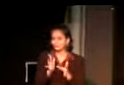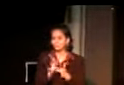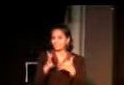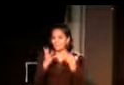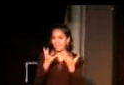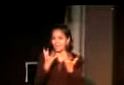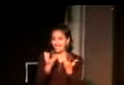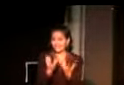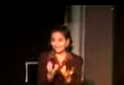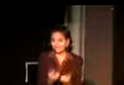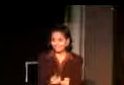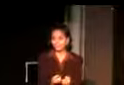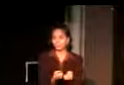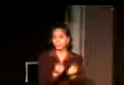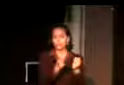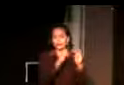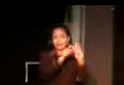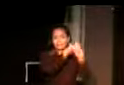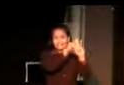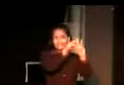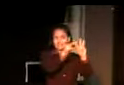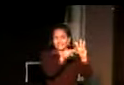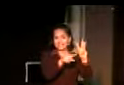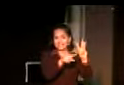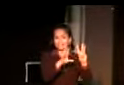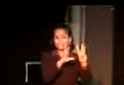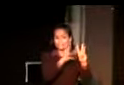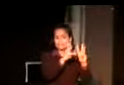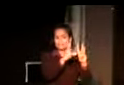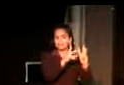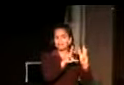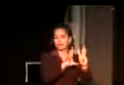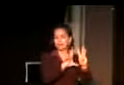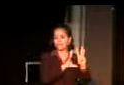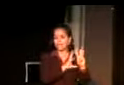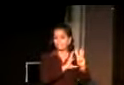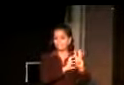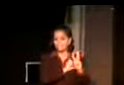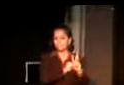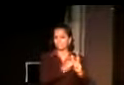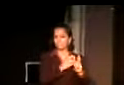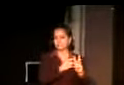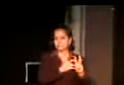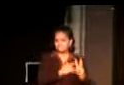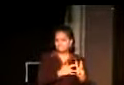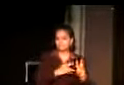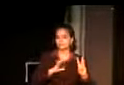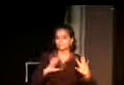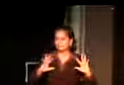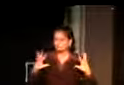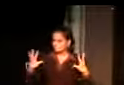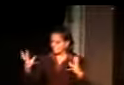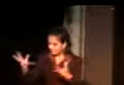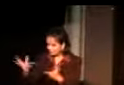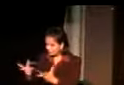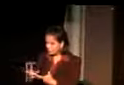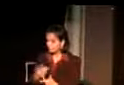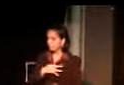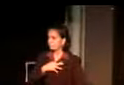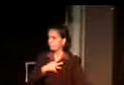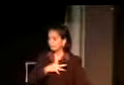é imbuído de Misericórdia Total a favor de você e eu são atos